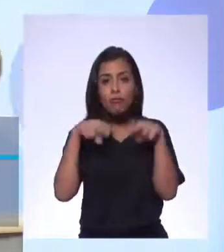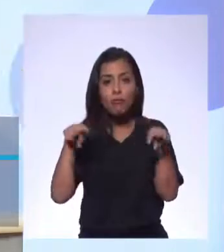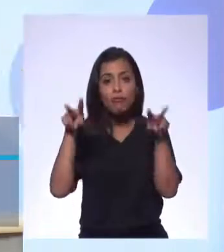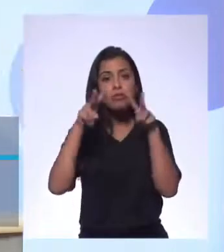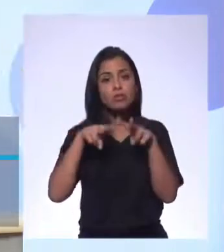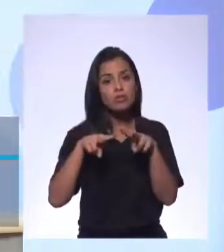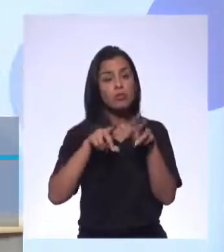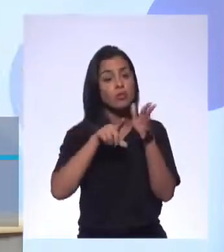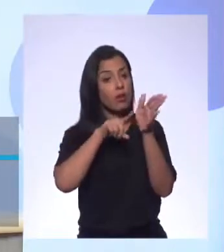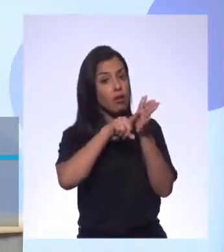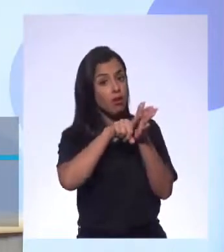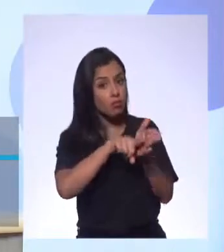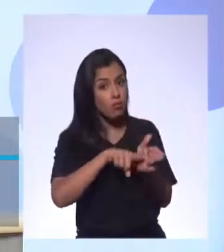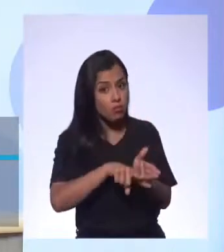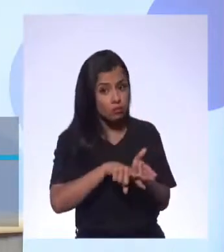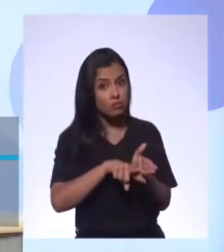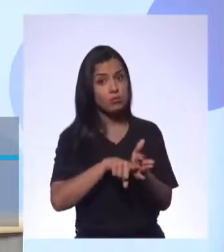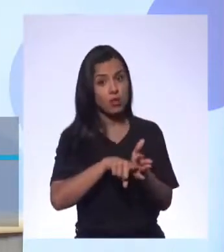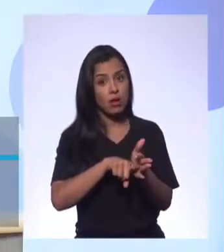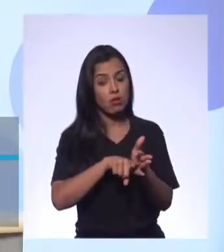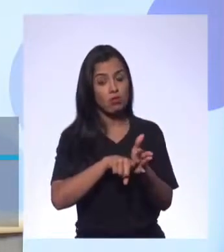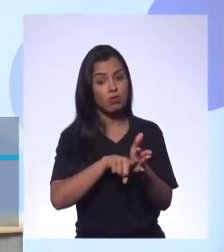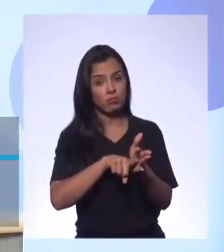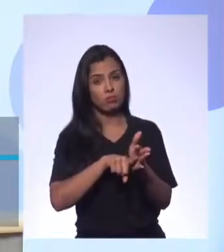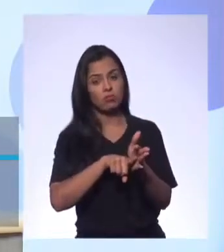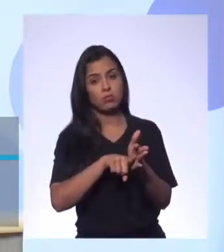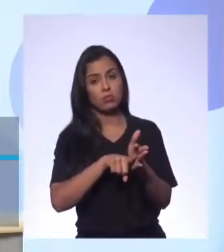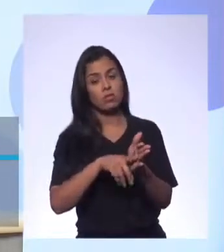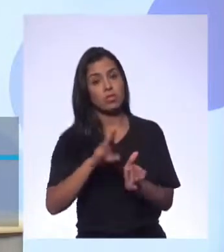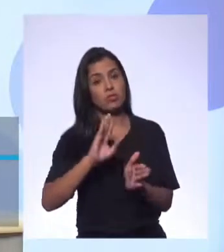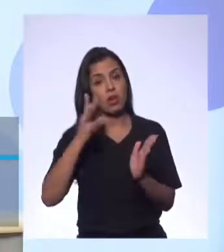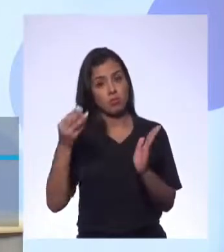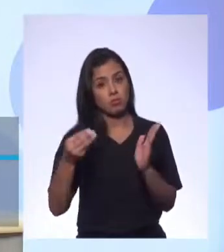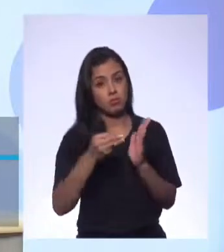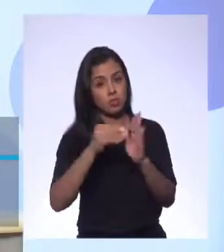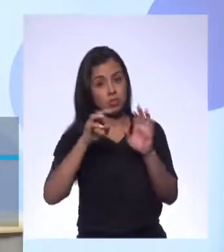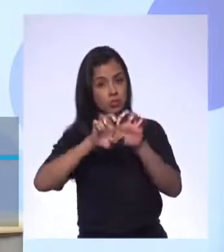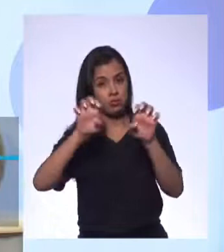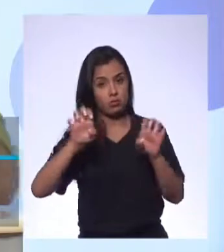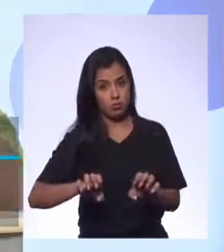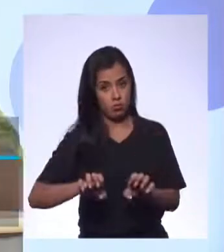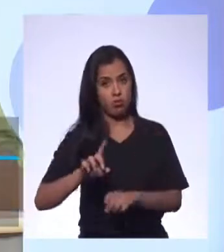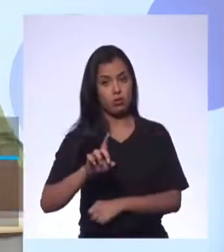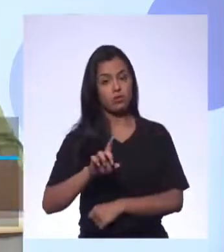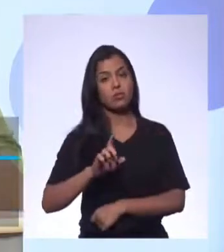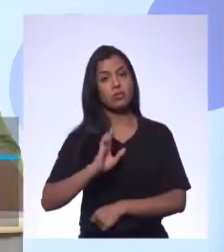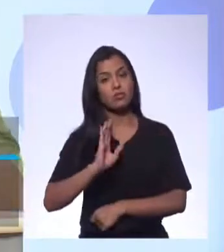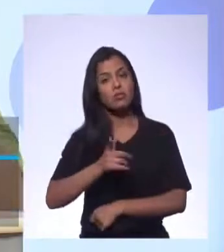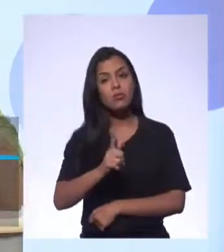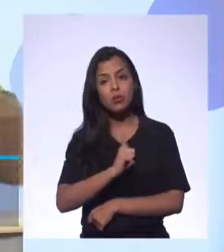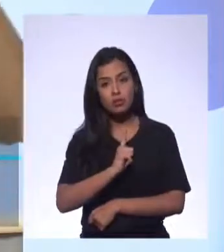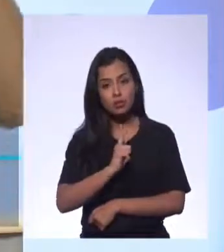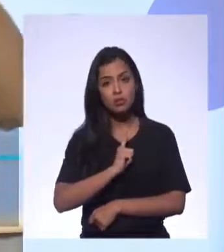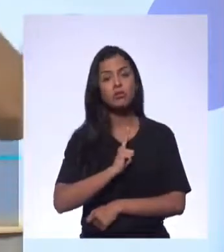da exploração que foi colocada, que foi estruturada no território, e